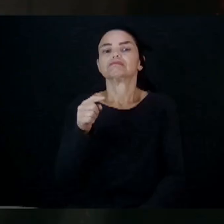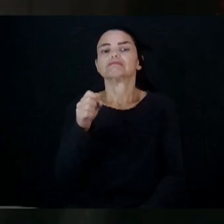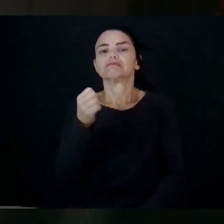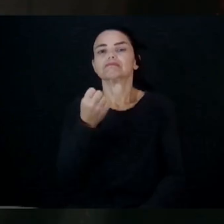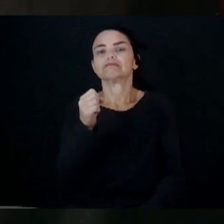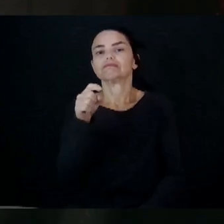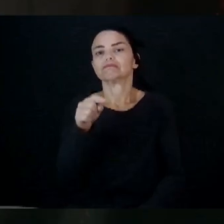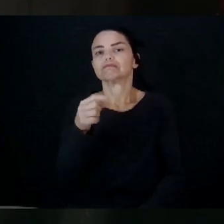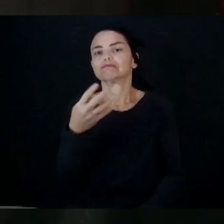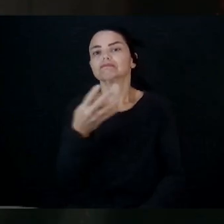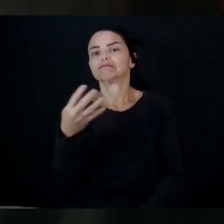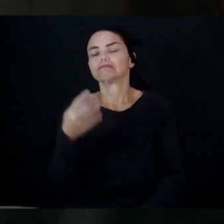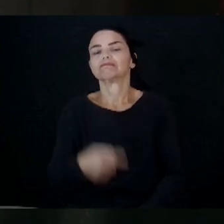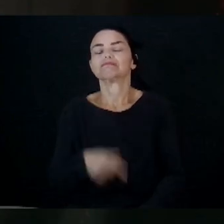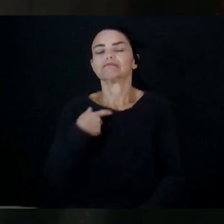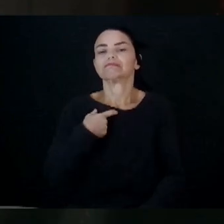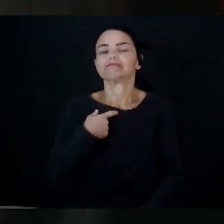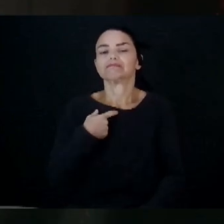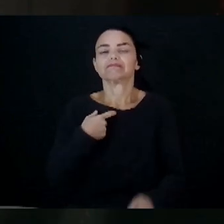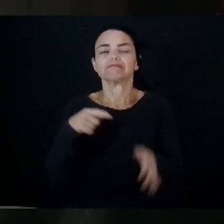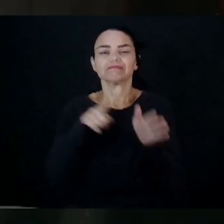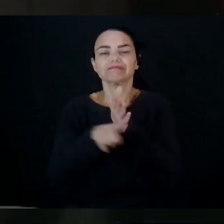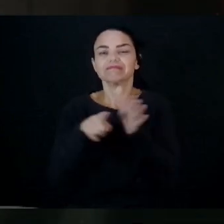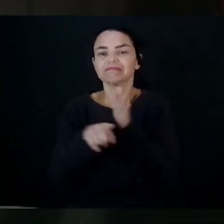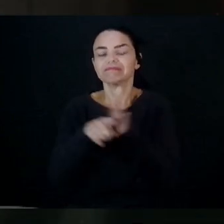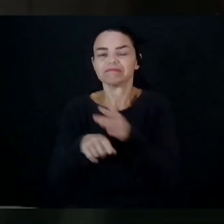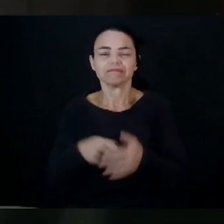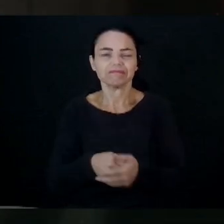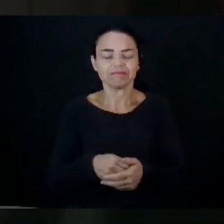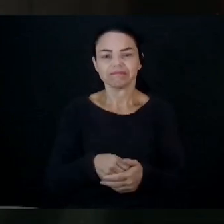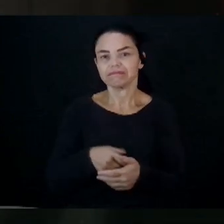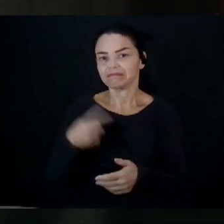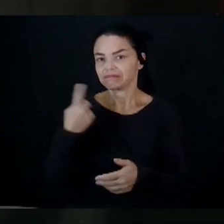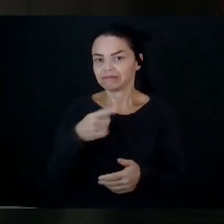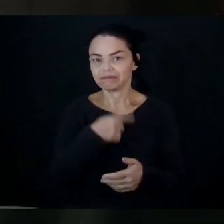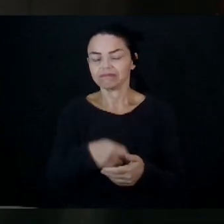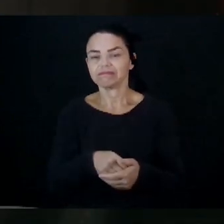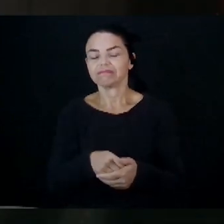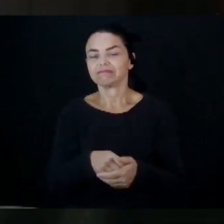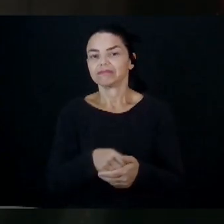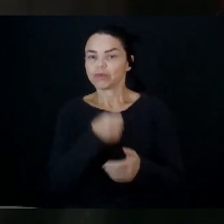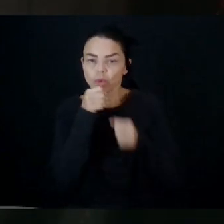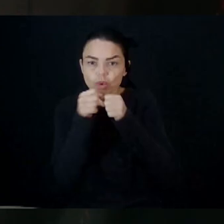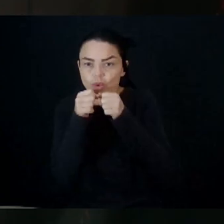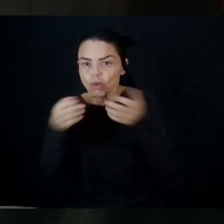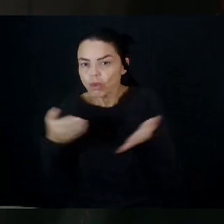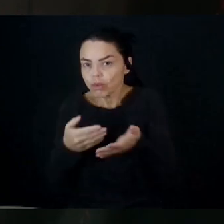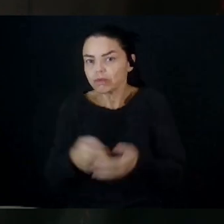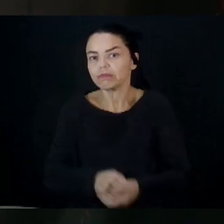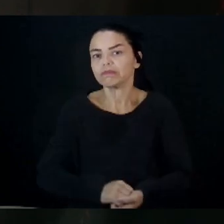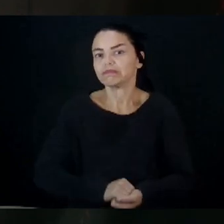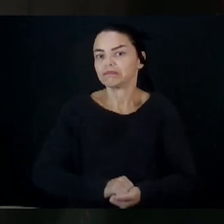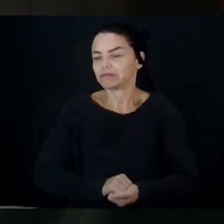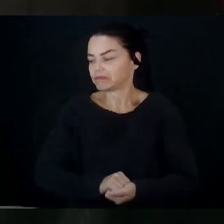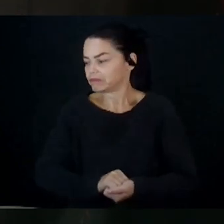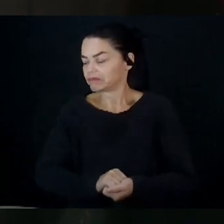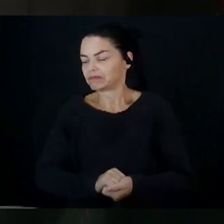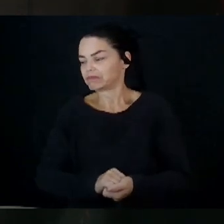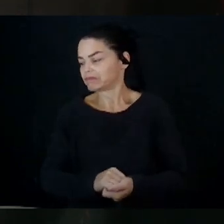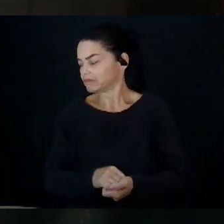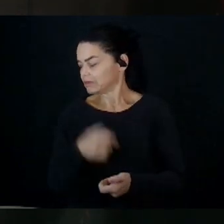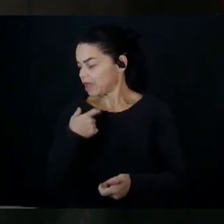na hora? Vamos colocar as perguntas para as nossas entrevistadas de hoje. Vamos ver, então, o que o pessoal de